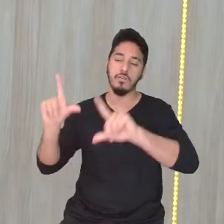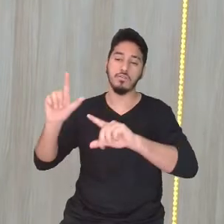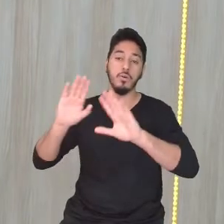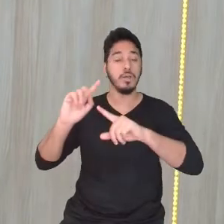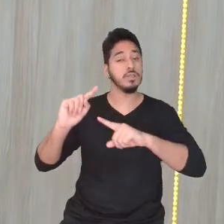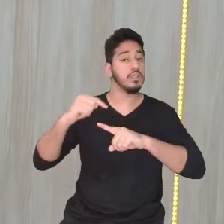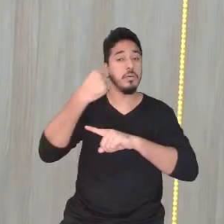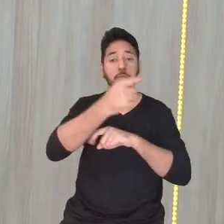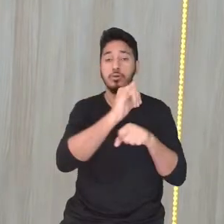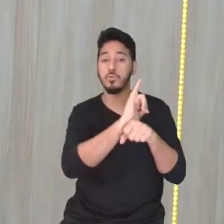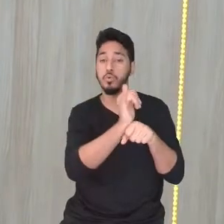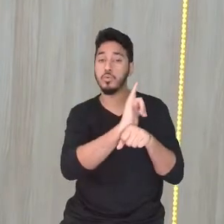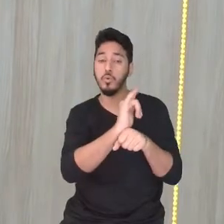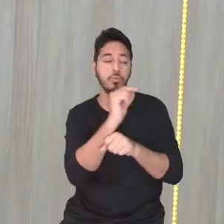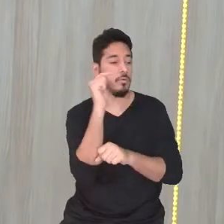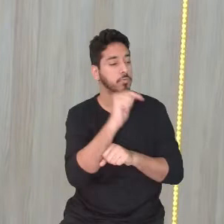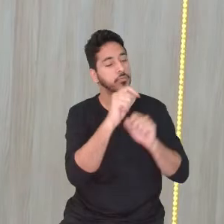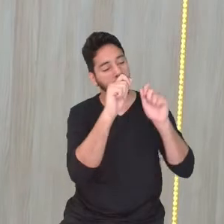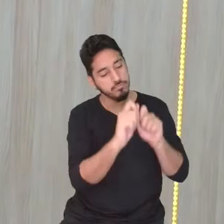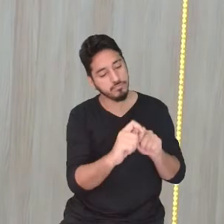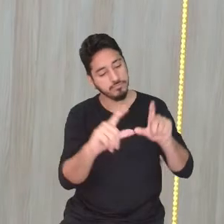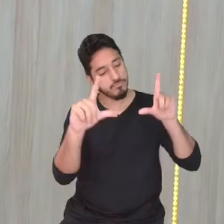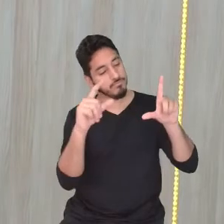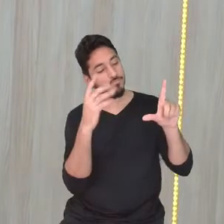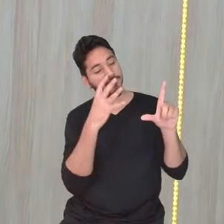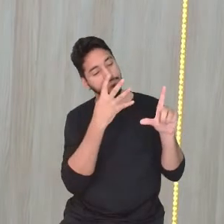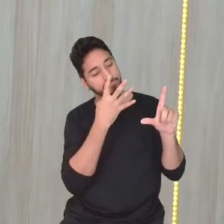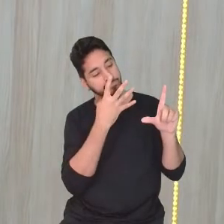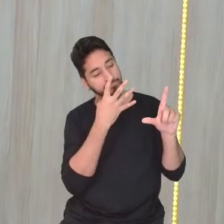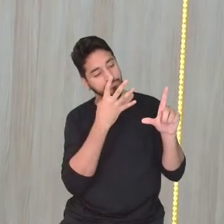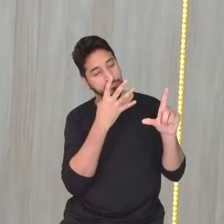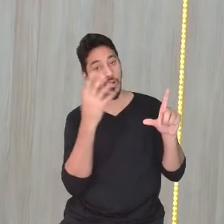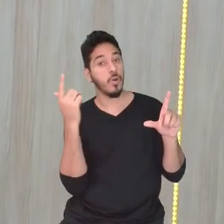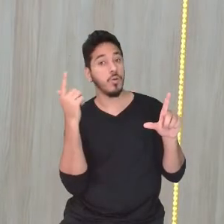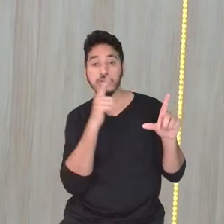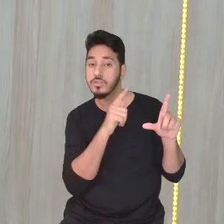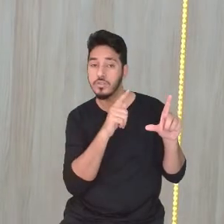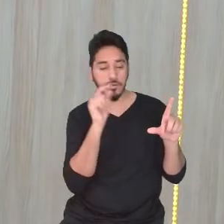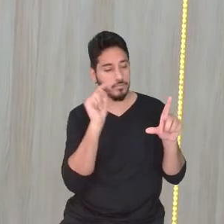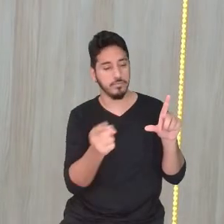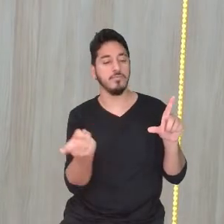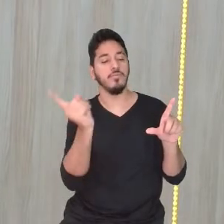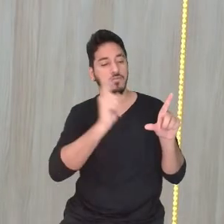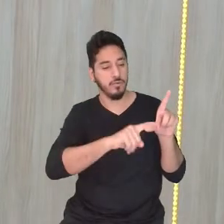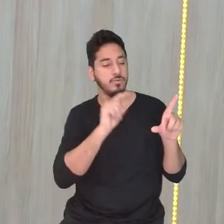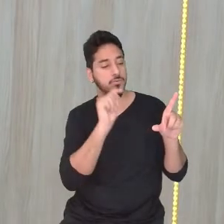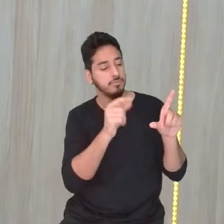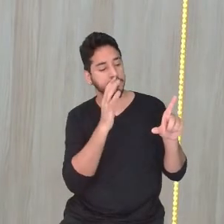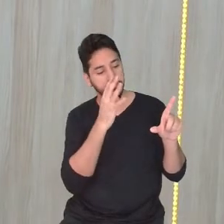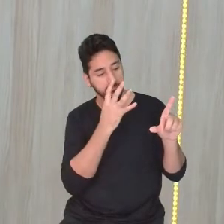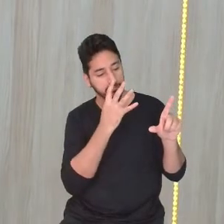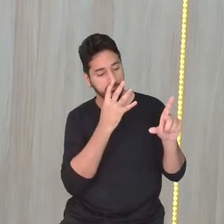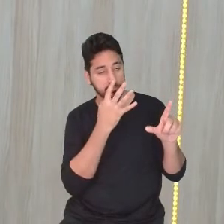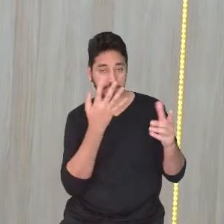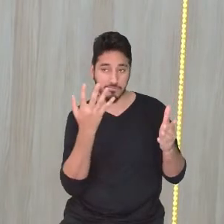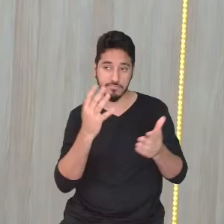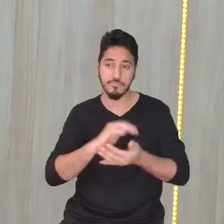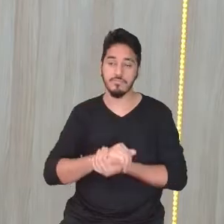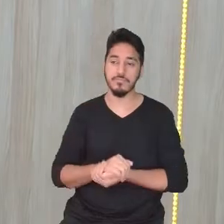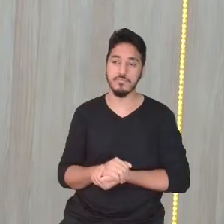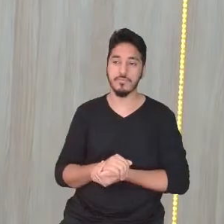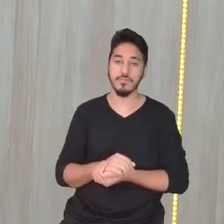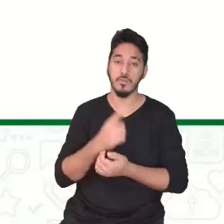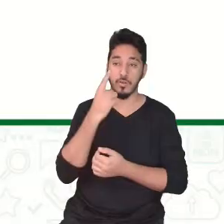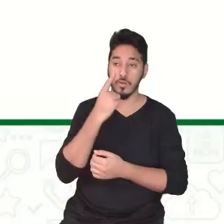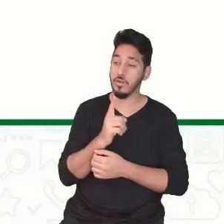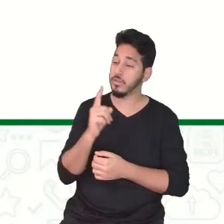você entrar no nosso canal do YouTube, do Educa Recife, você vai poder assistir a aula quantas vezes você quiser. Aí dei o exemplo aí, né, do